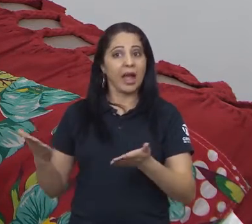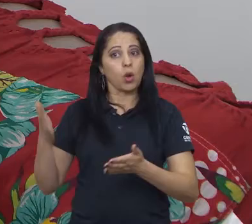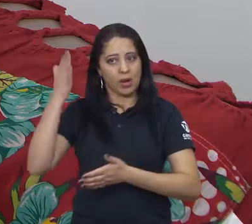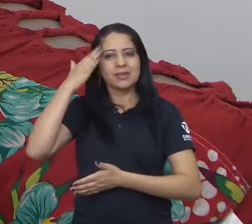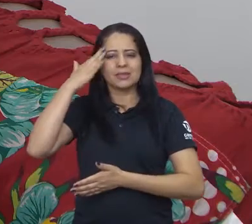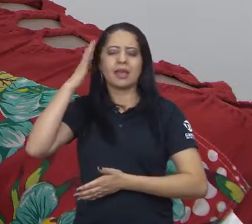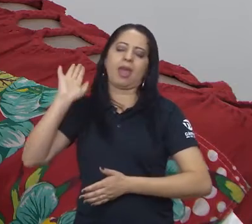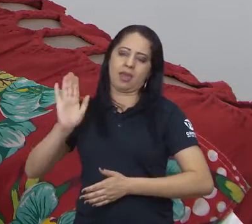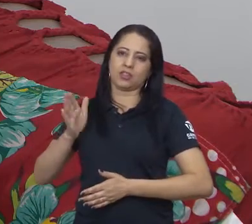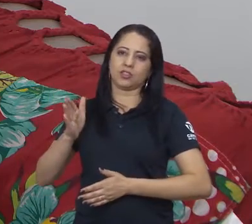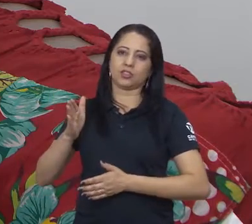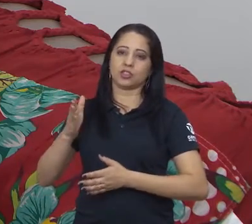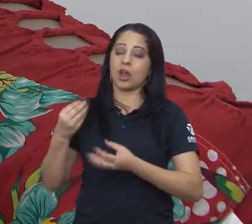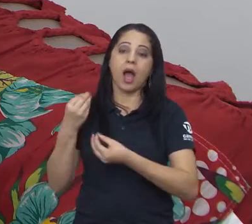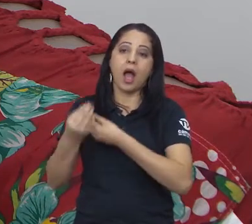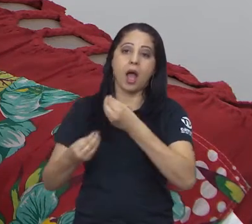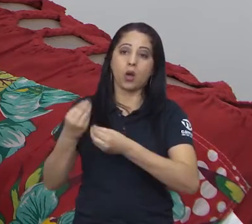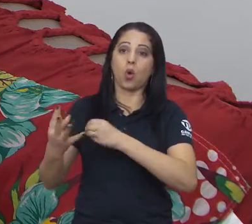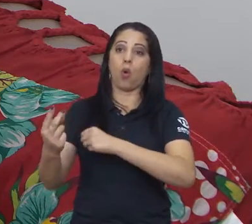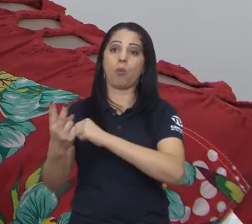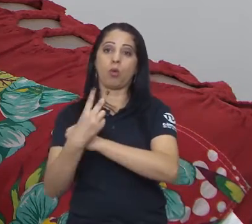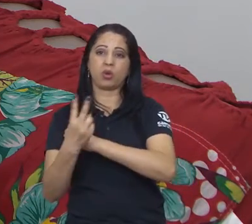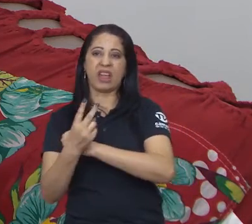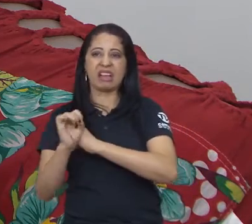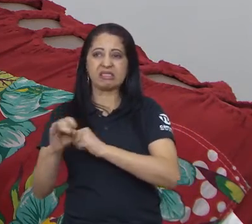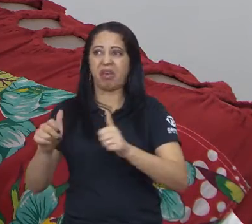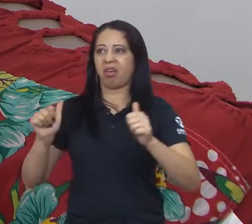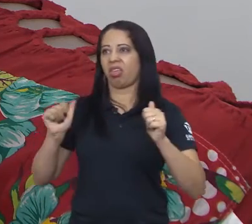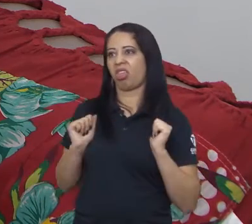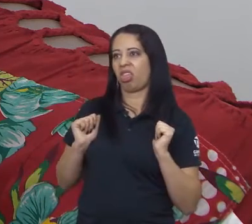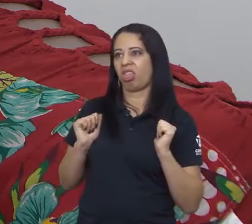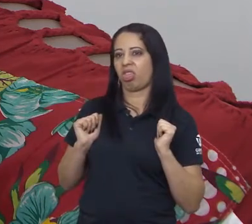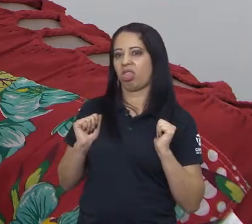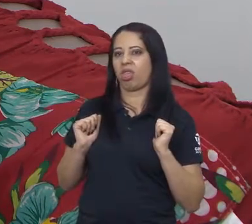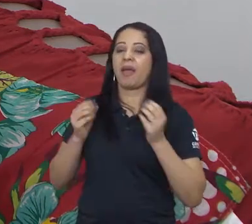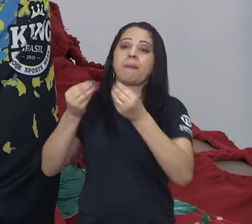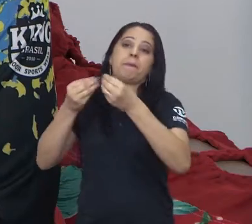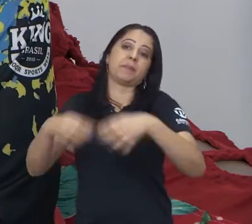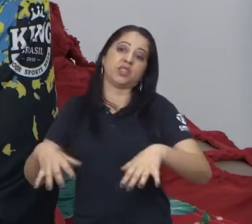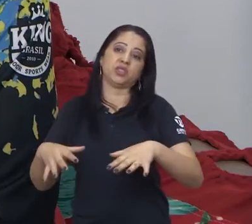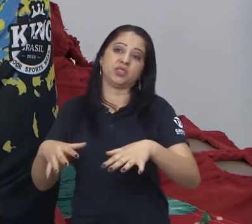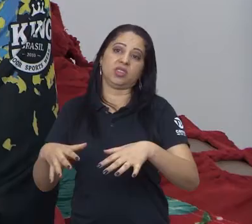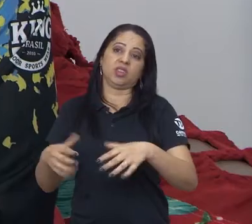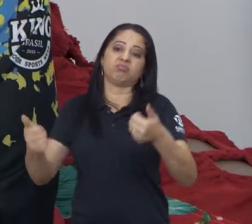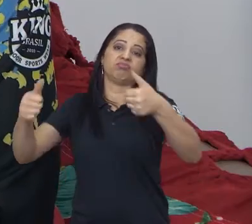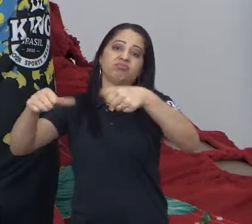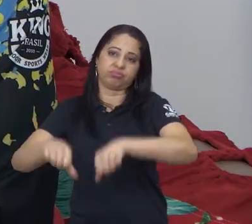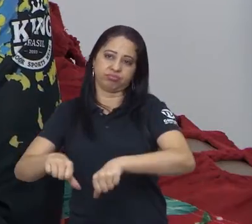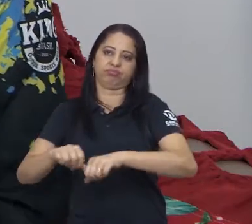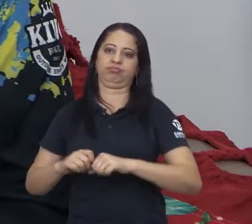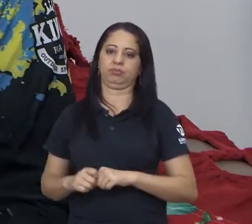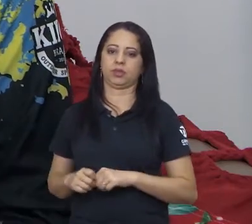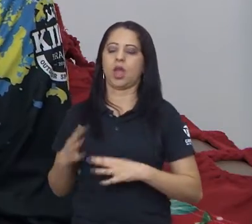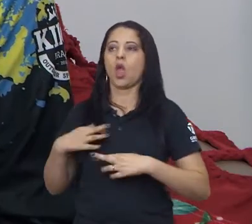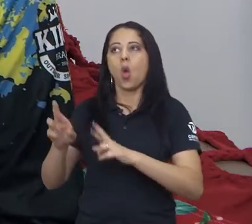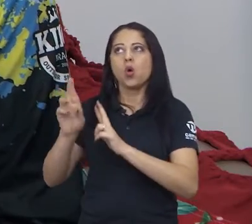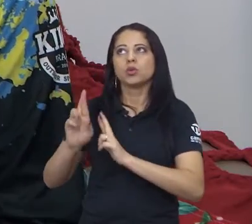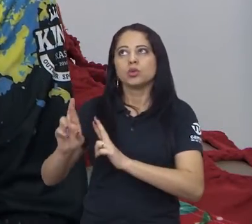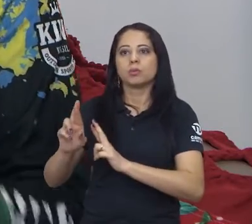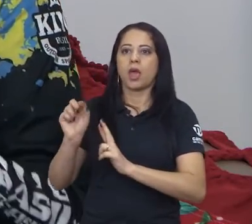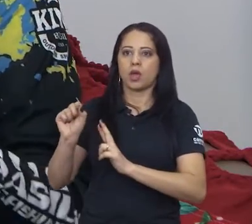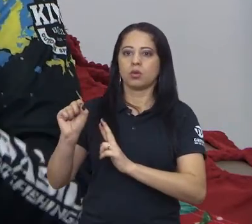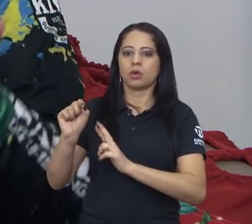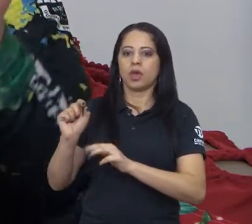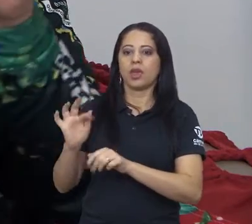já sabe o caminho já né Se deixar relaxar né daí volta tudo de novo né Eu espero estar bem como estou